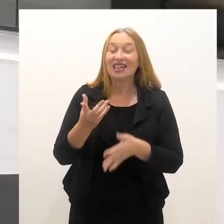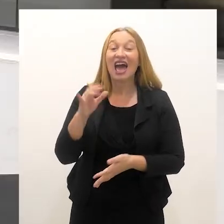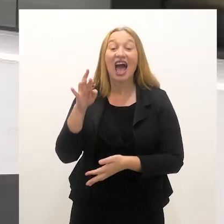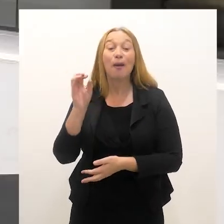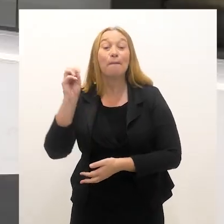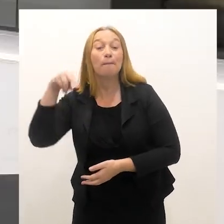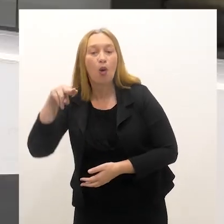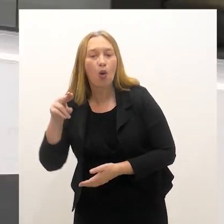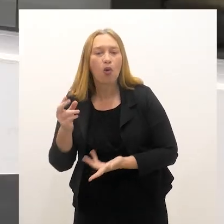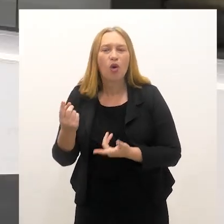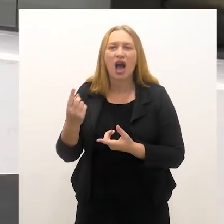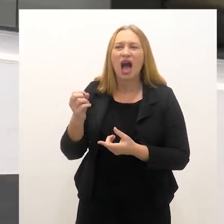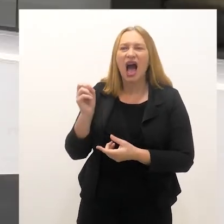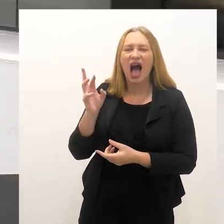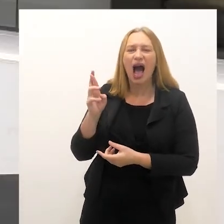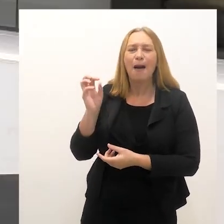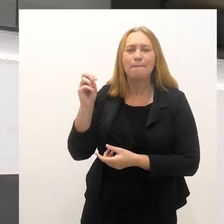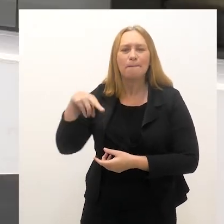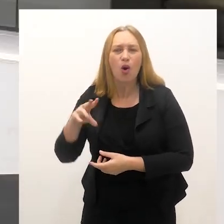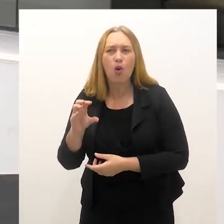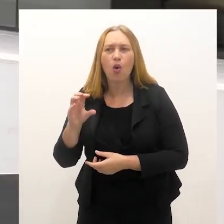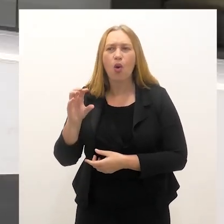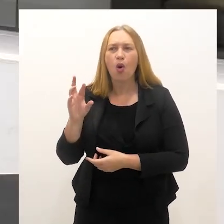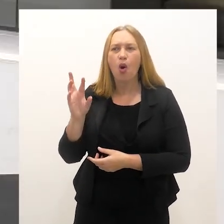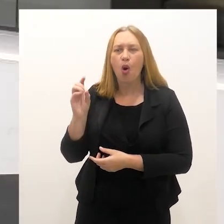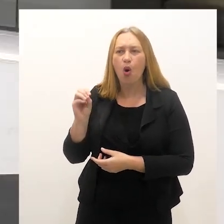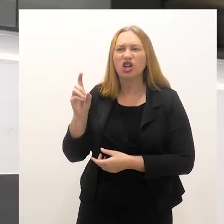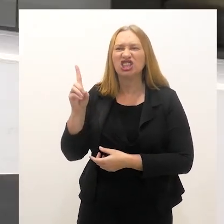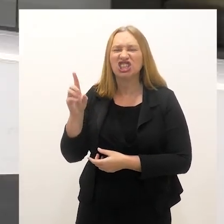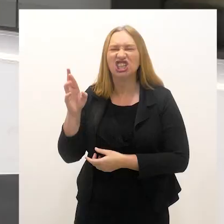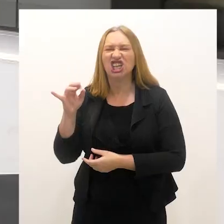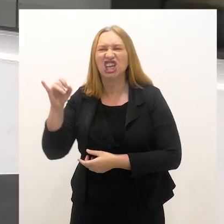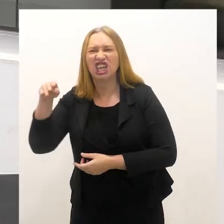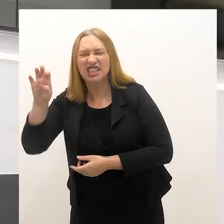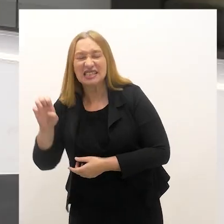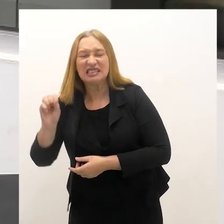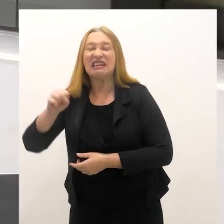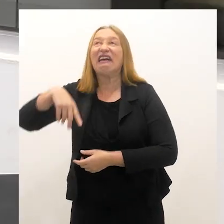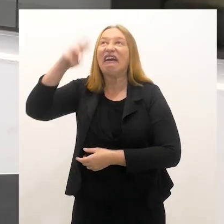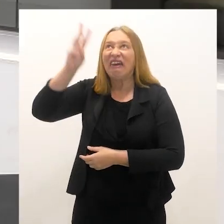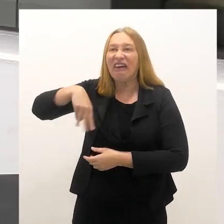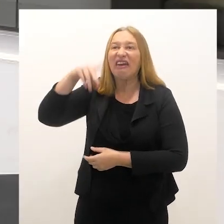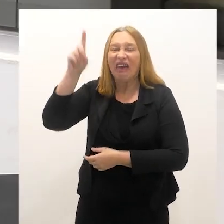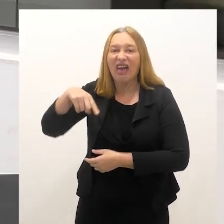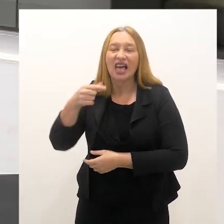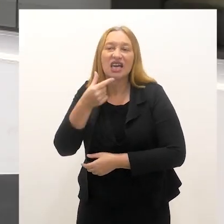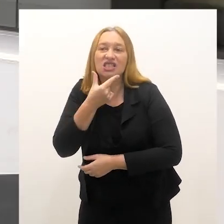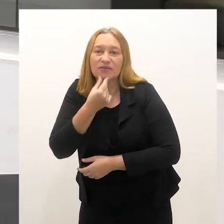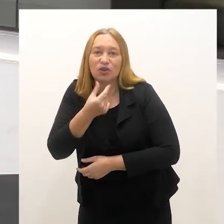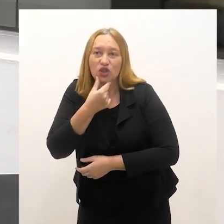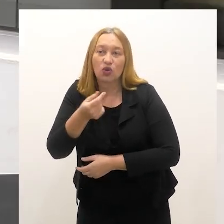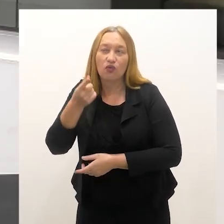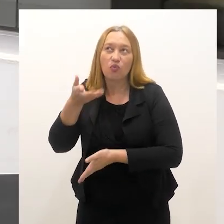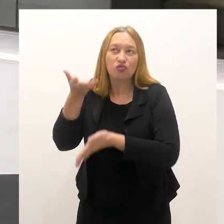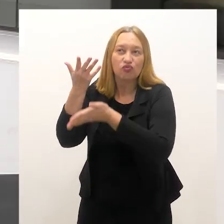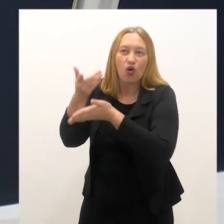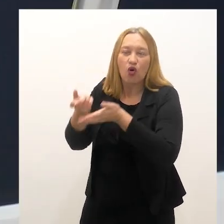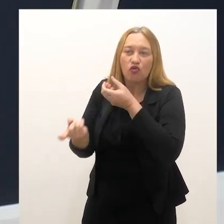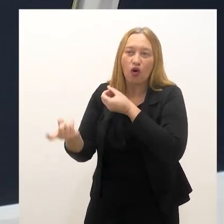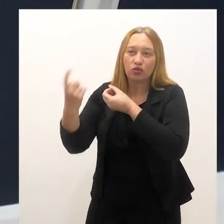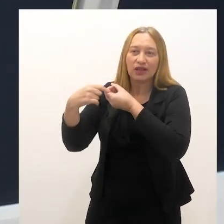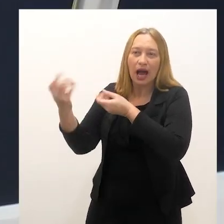conversar. Ramon, Ramon por Ramon Rodrigues, né? Quem é esse garoto? Vamos voltar lá na infância, das